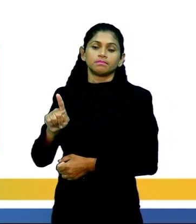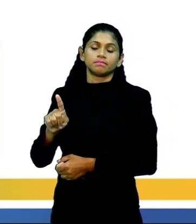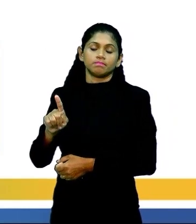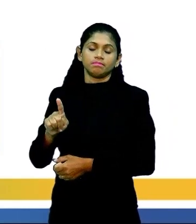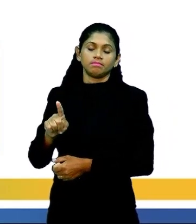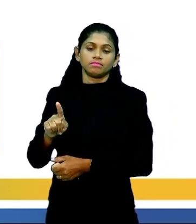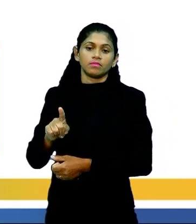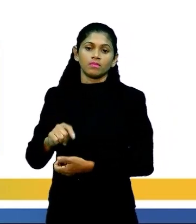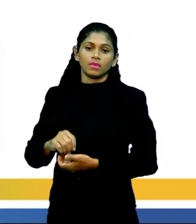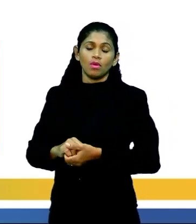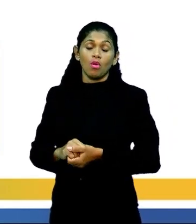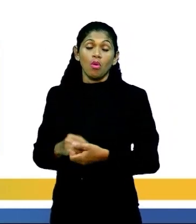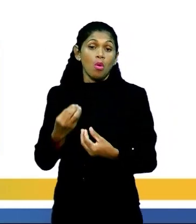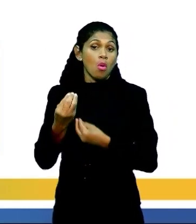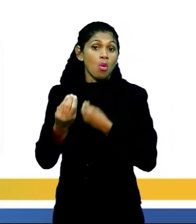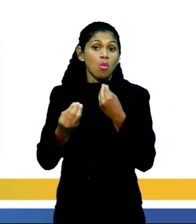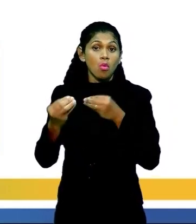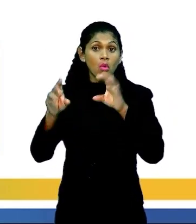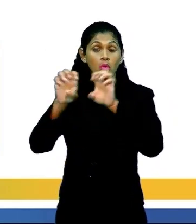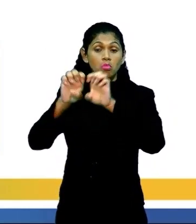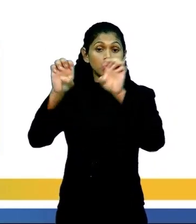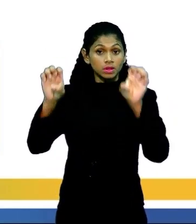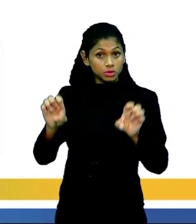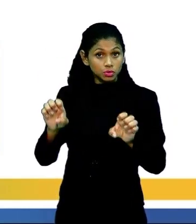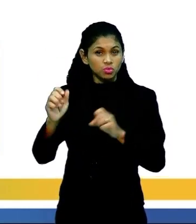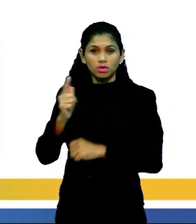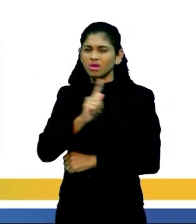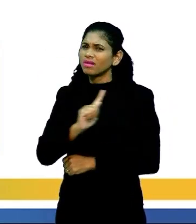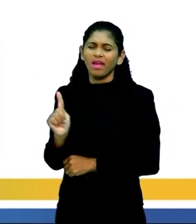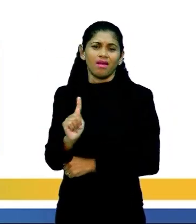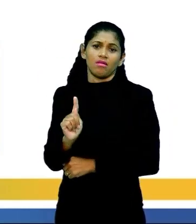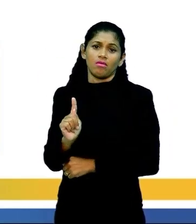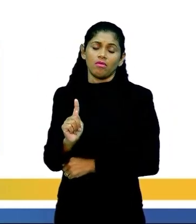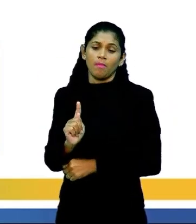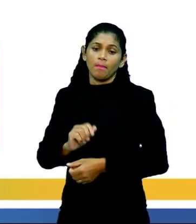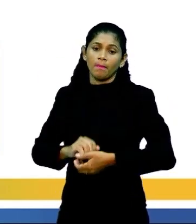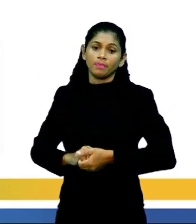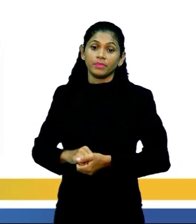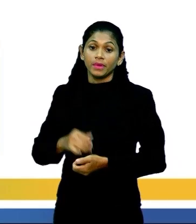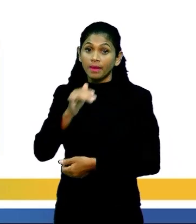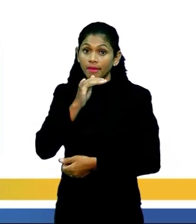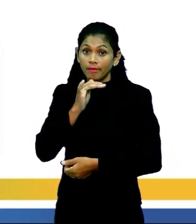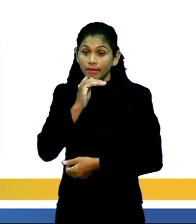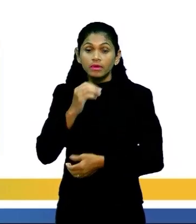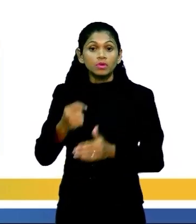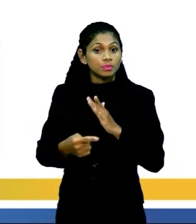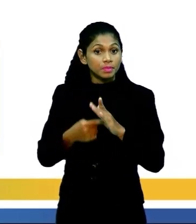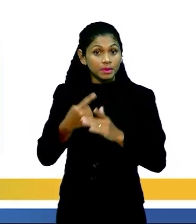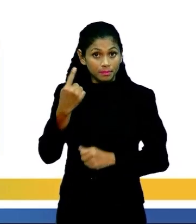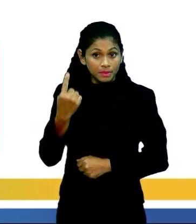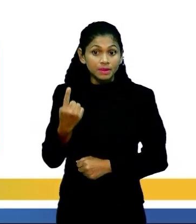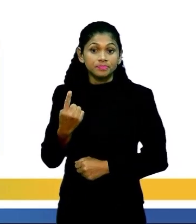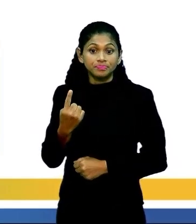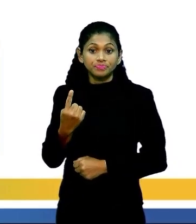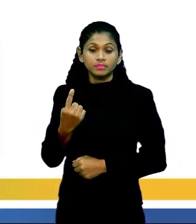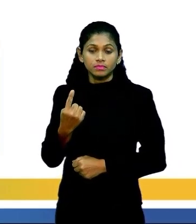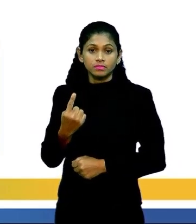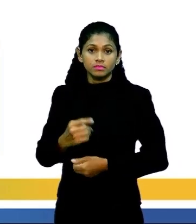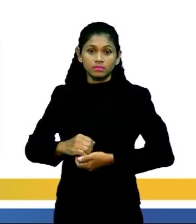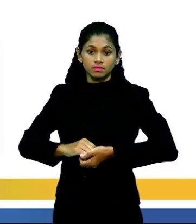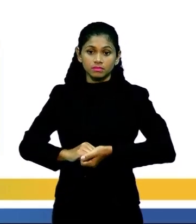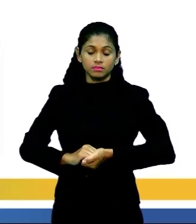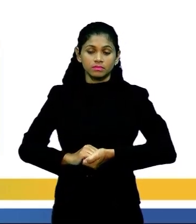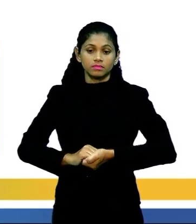vou montar essa estrutura na língua inglesa? Nós temos ali um primeiro exemplo para que vocês possam seguir. I